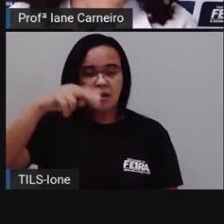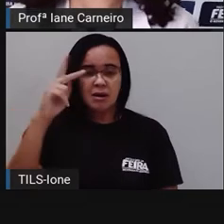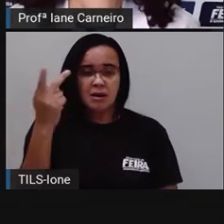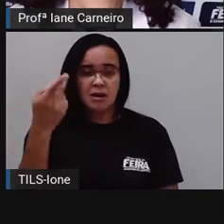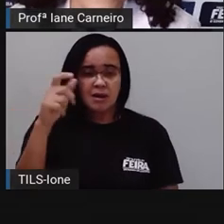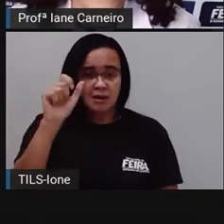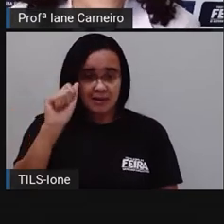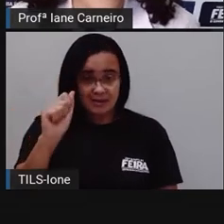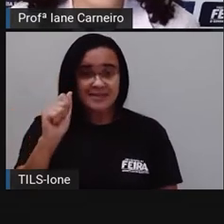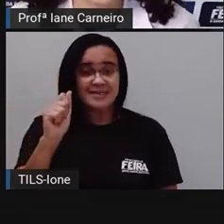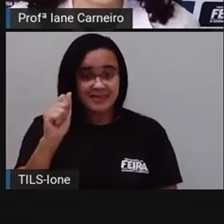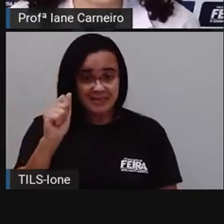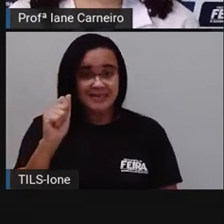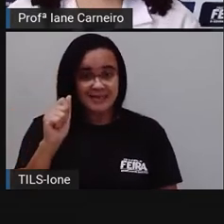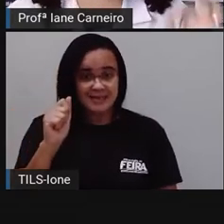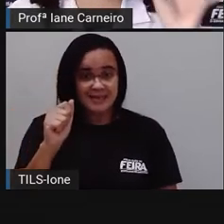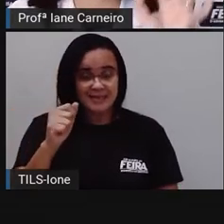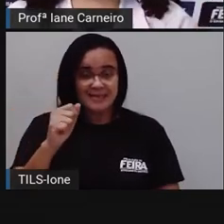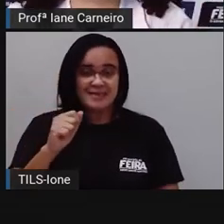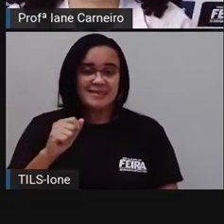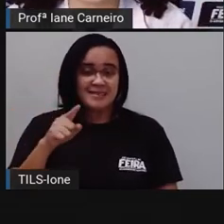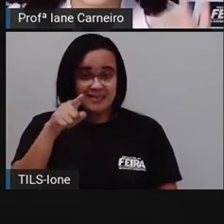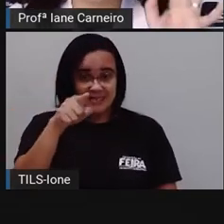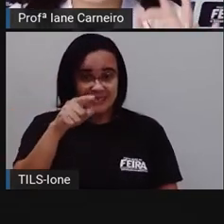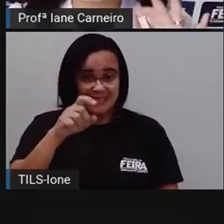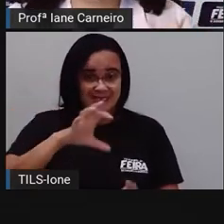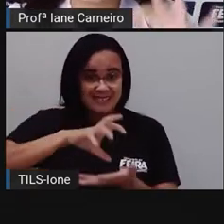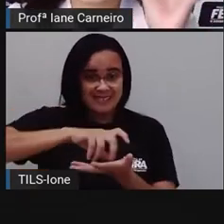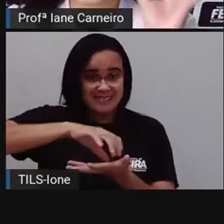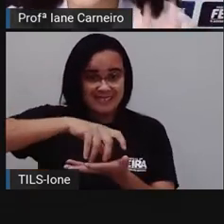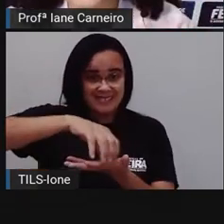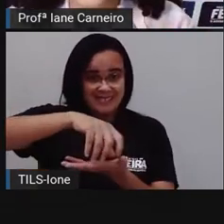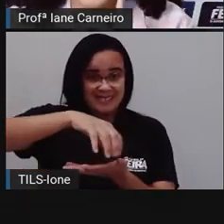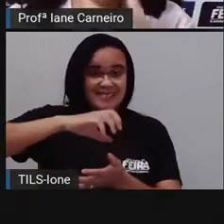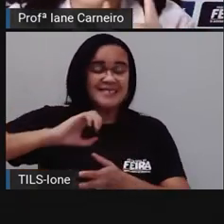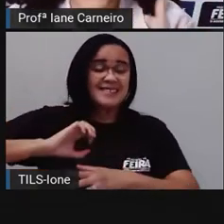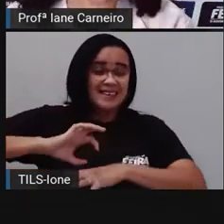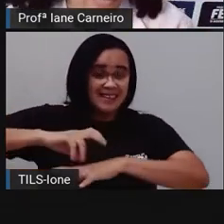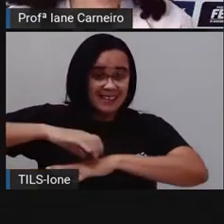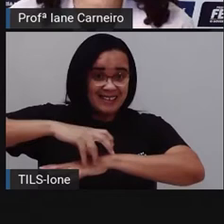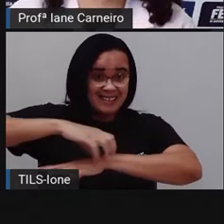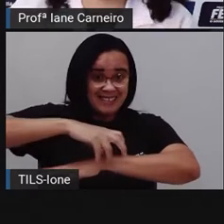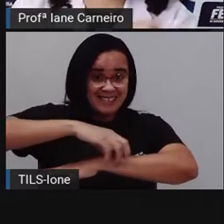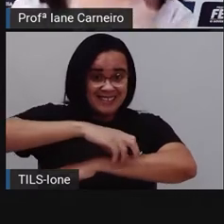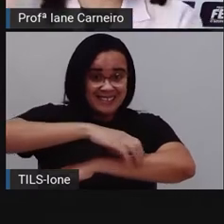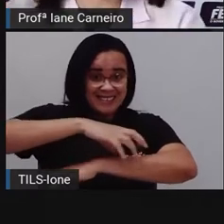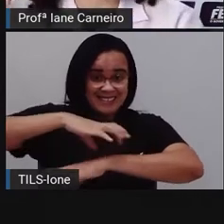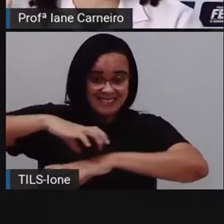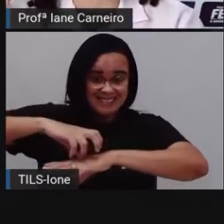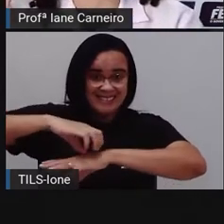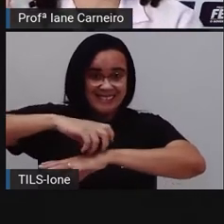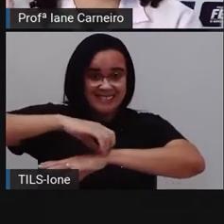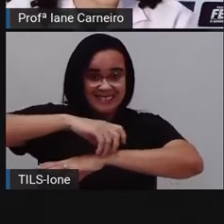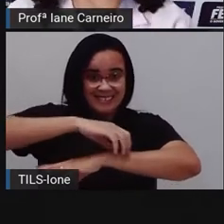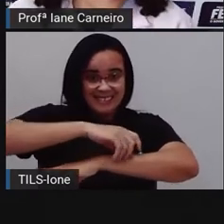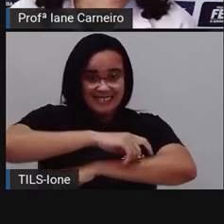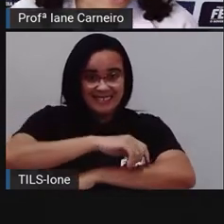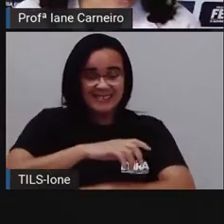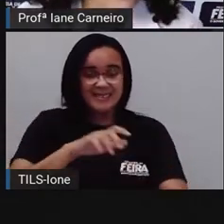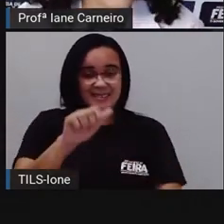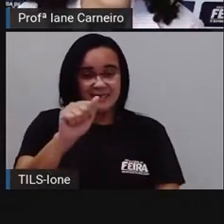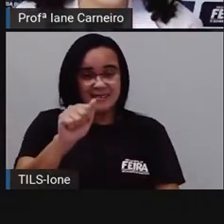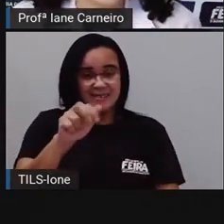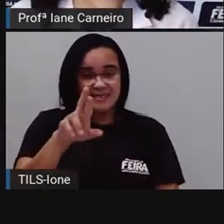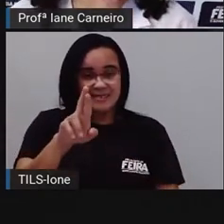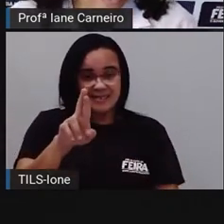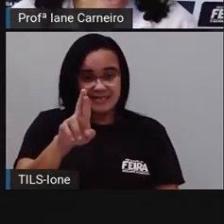né? A rã. Como é que a gente vai escrever o rã? Ó, a letrinha que treme, todo mundo já sabe. Qual é?